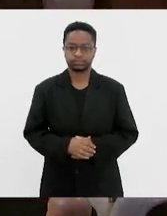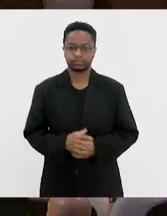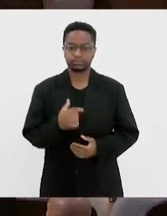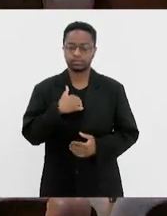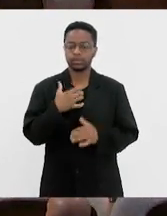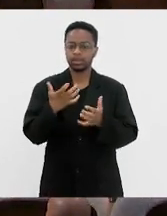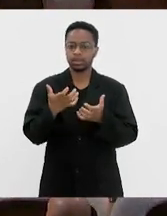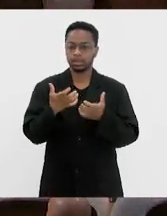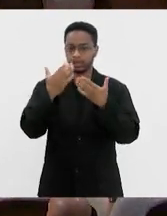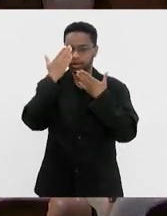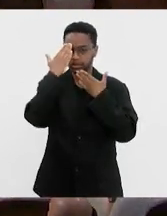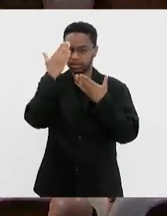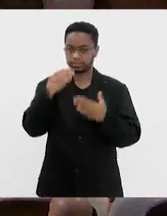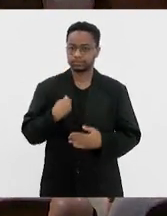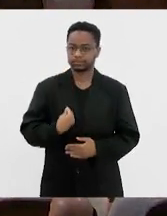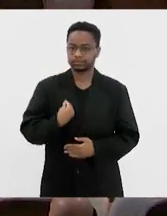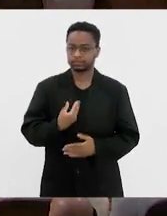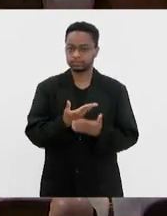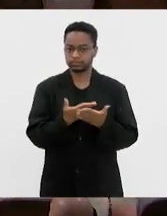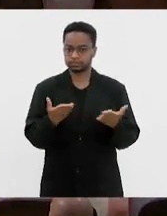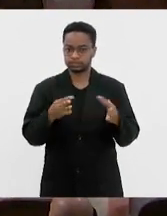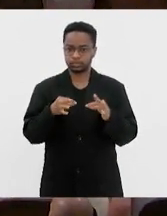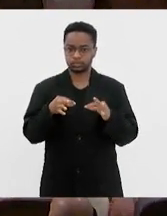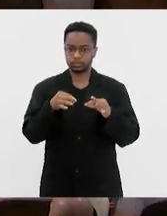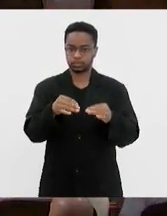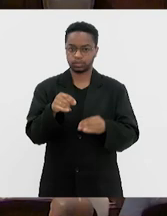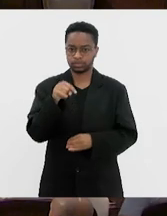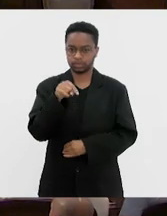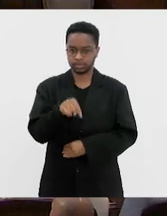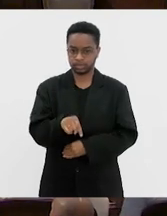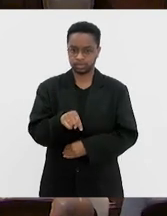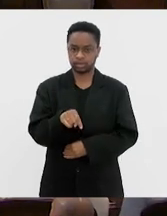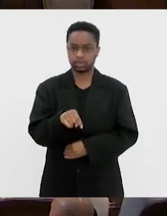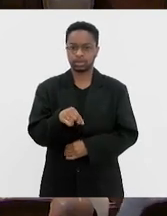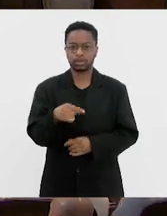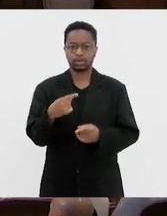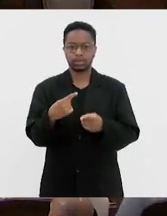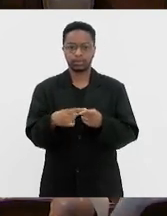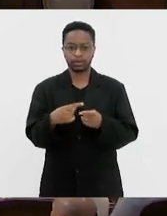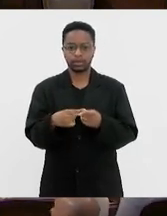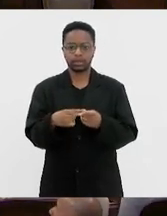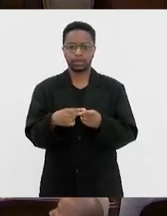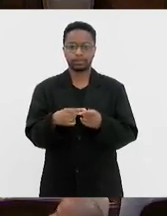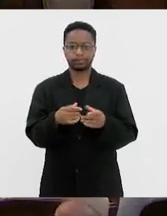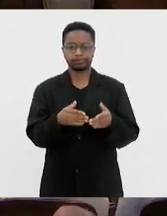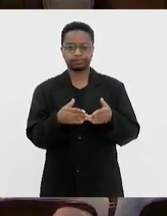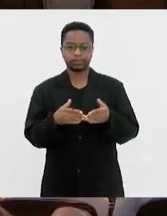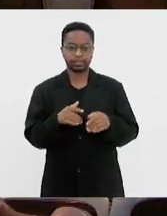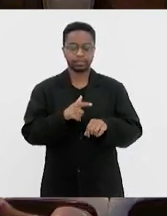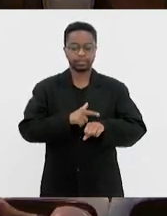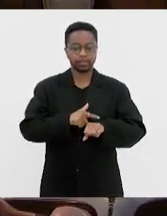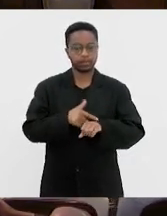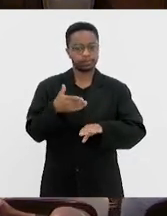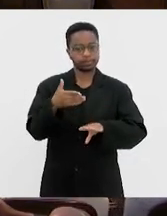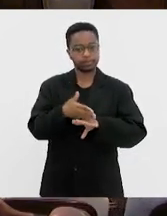agradecer a presença de todos aí presentes, né, que dispuseram um pouquinho do seu tempo para estar aqui e